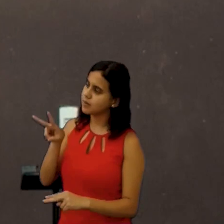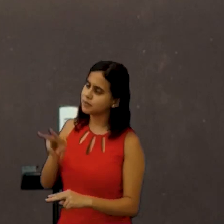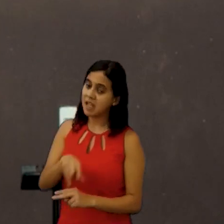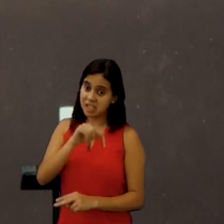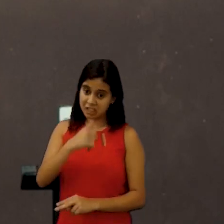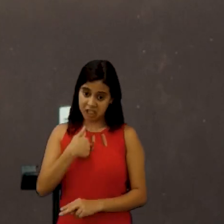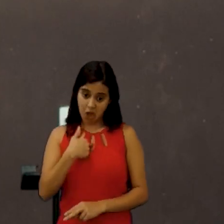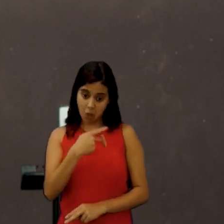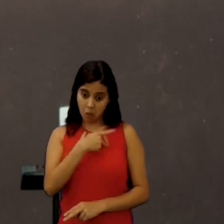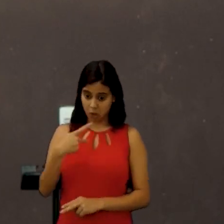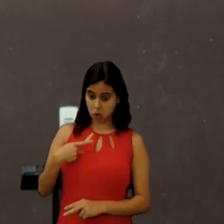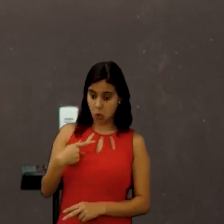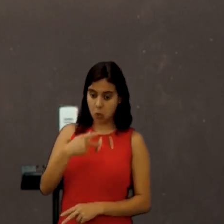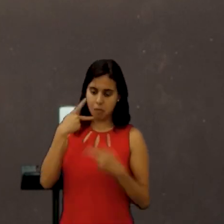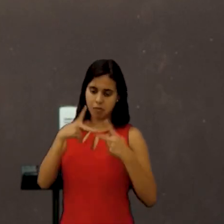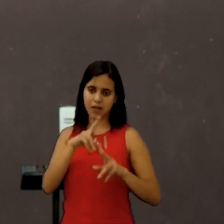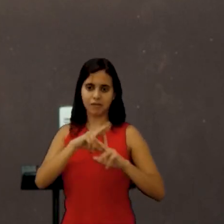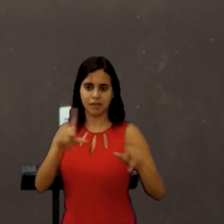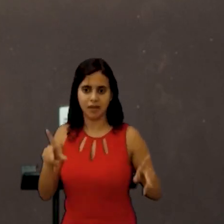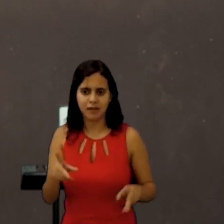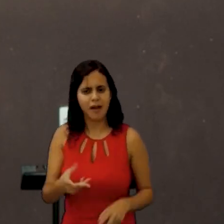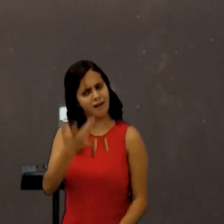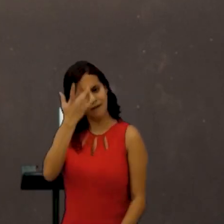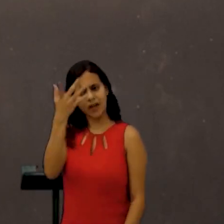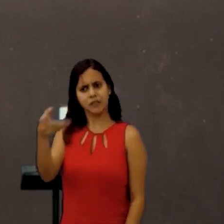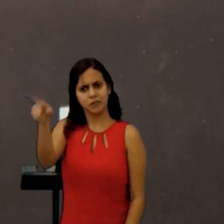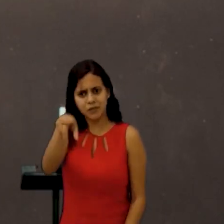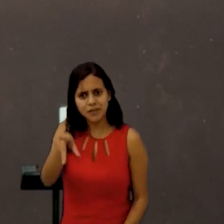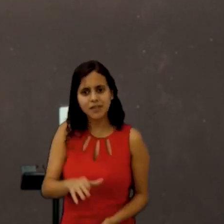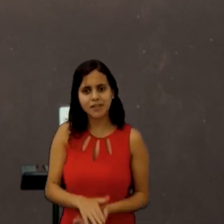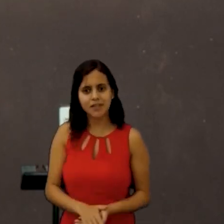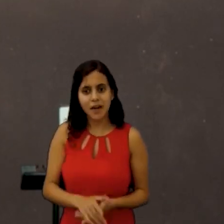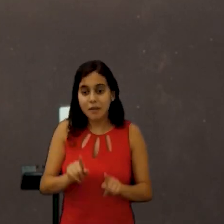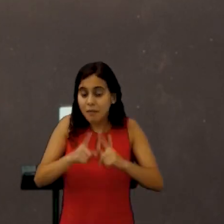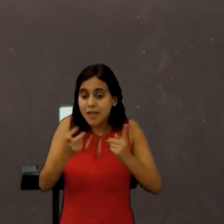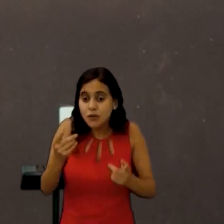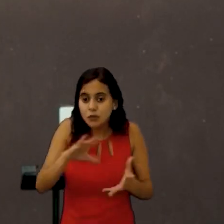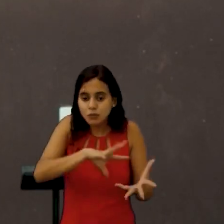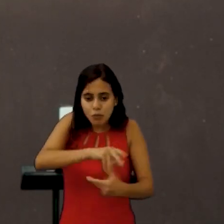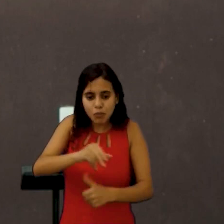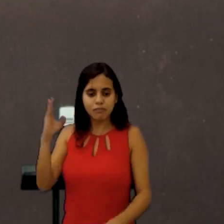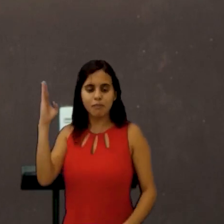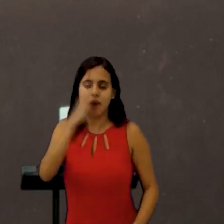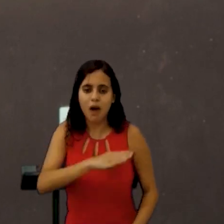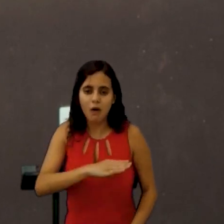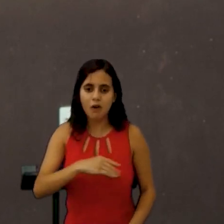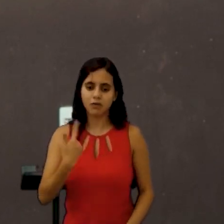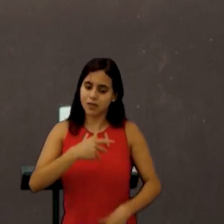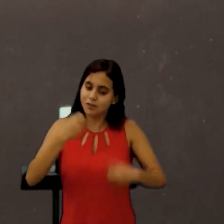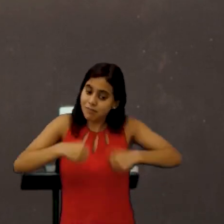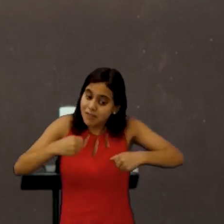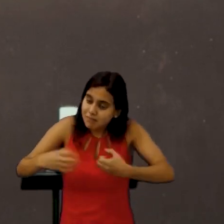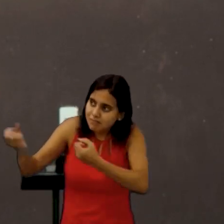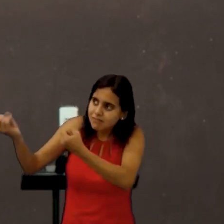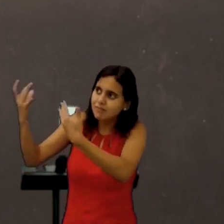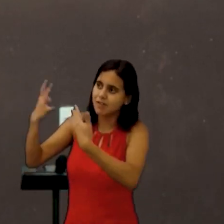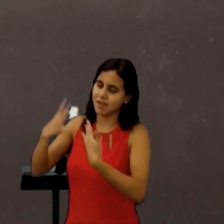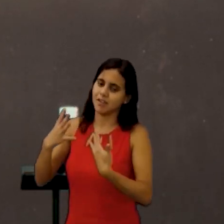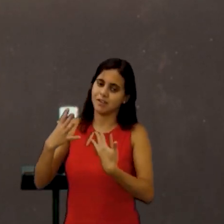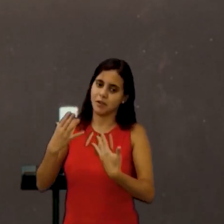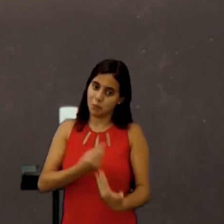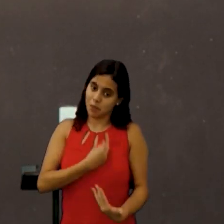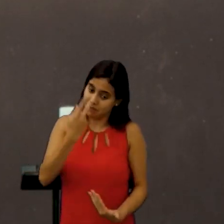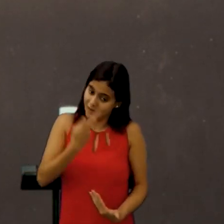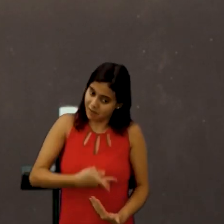faça. É muito fácil, gente. O mundo é quebrado, o mundo é mau, por isso que a gente precisa de muita sabedoria e muita graça de Deus para viver nesse